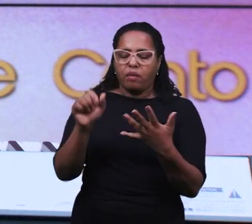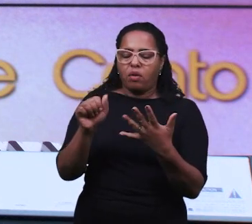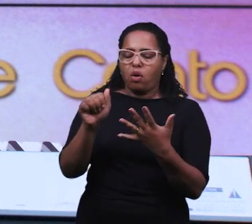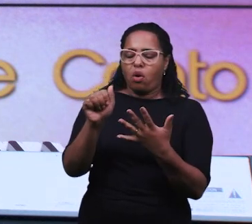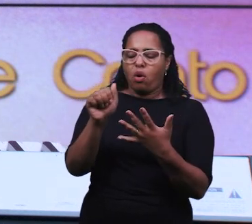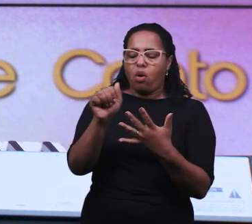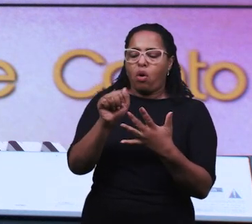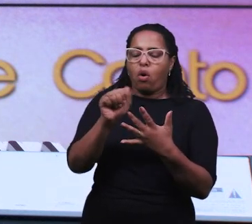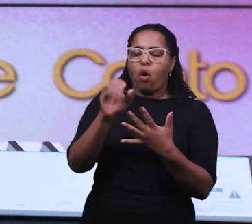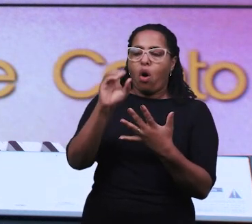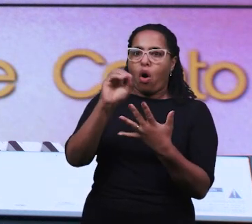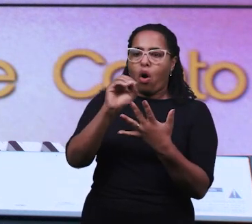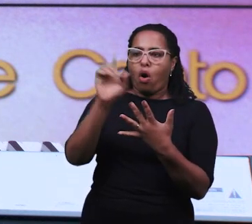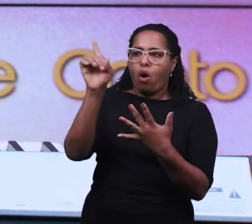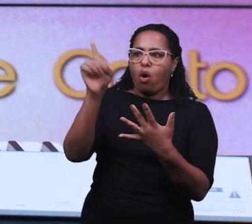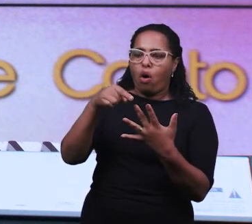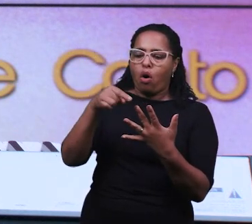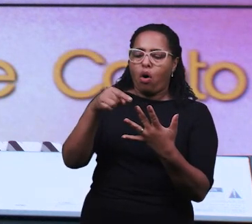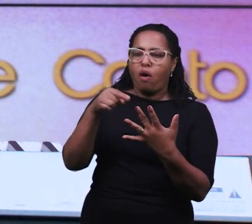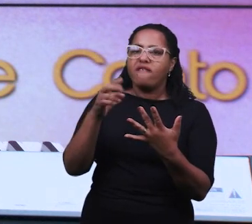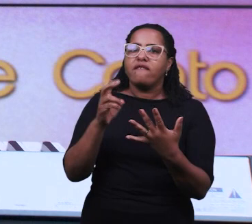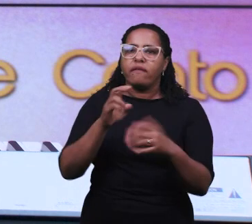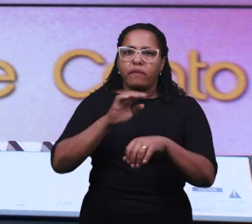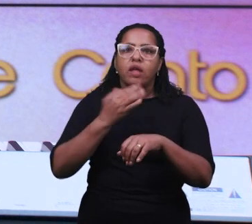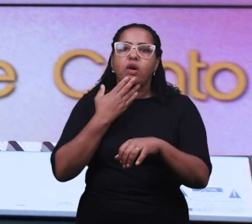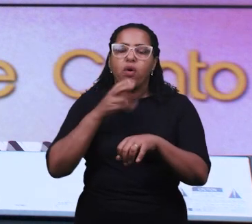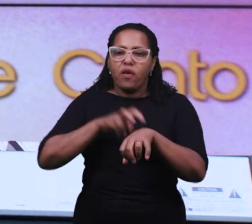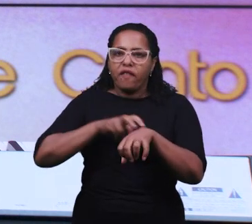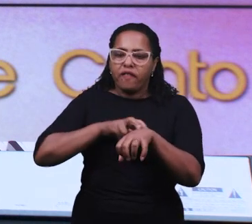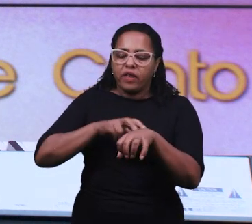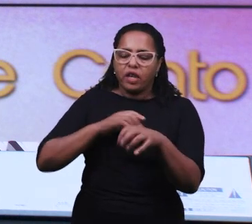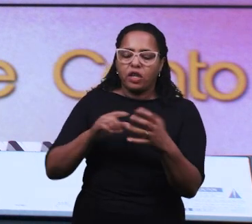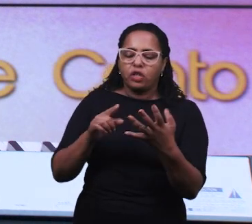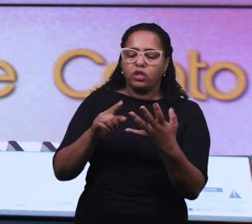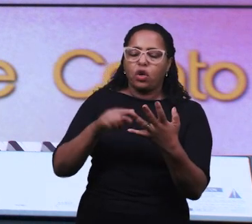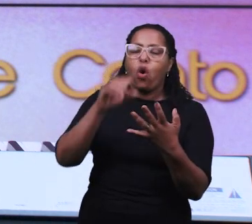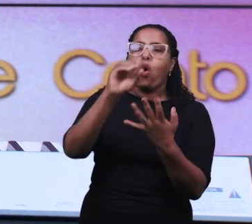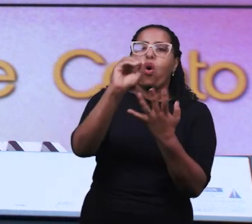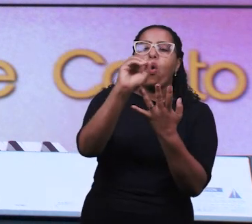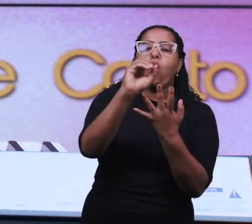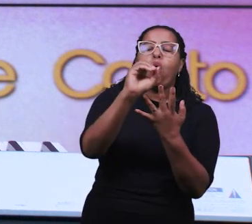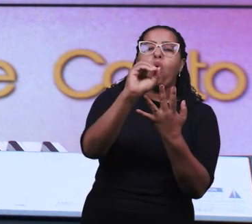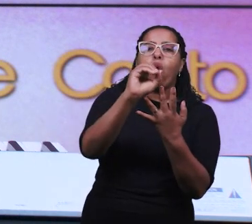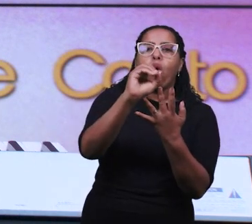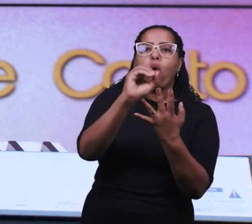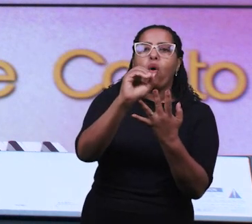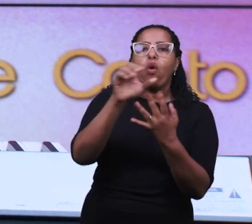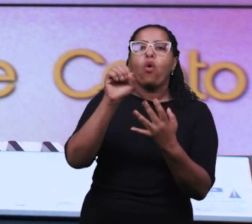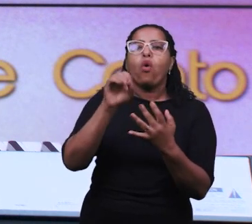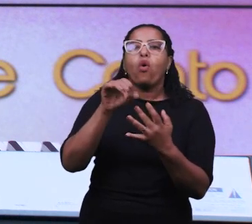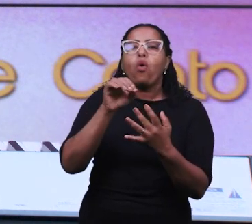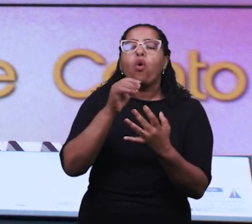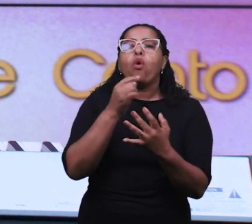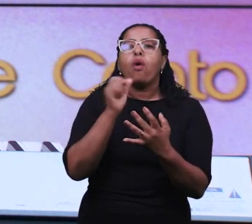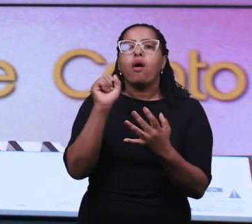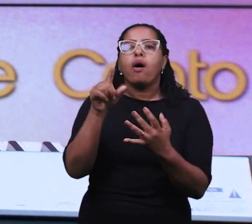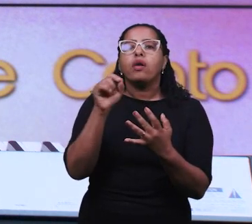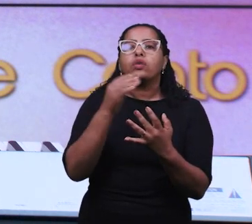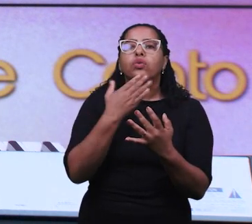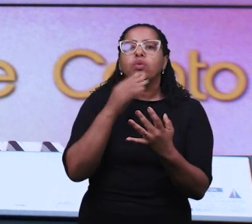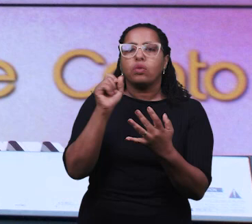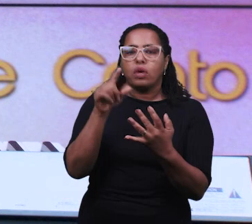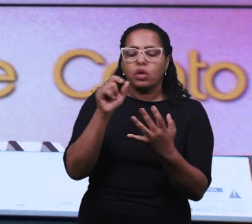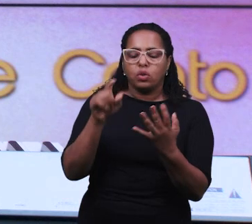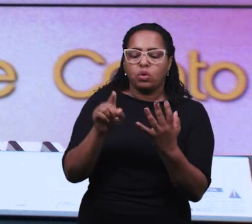com a acentuação O. Verde, vogal O. Azul e U,